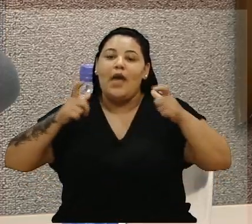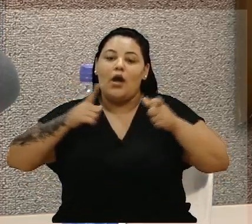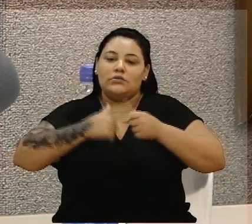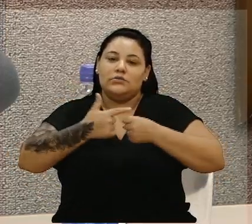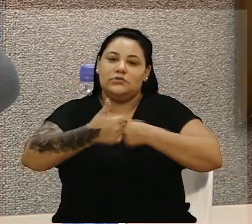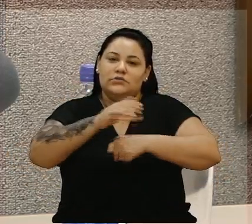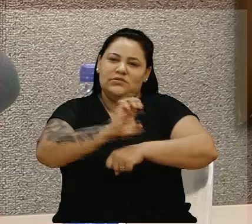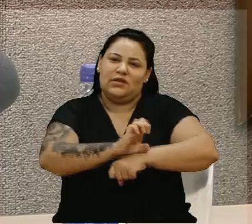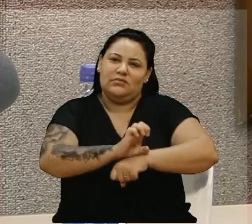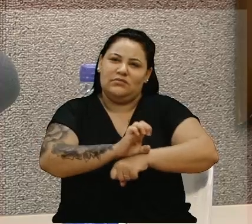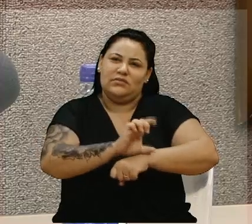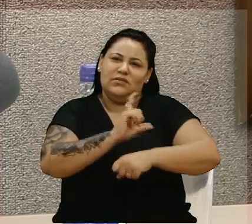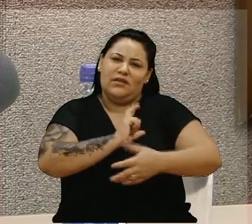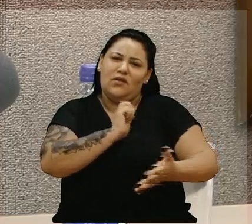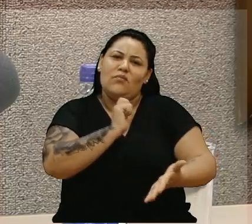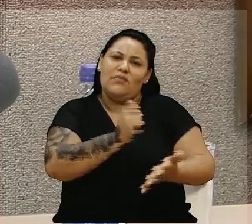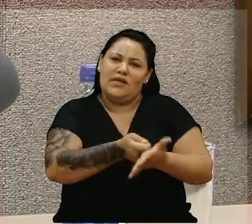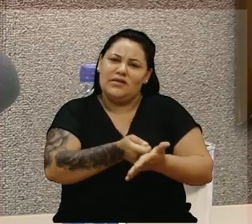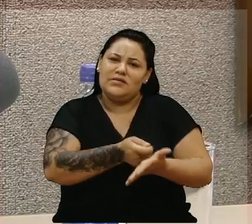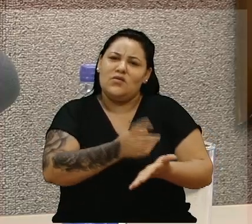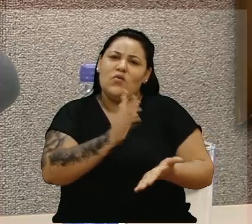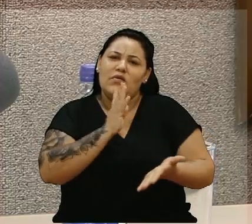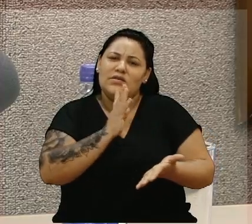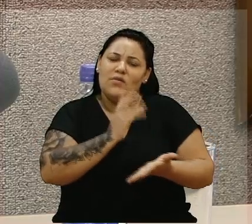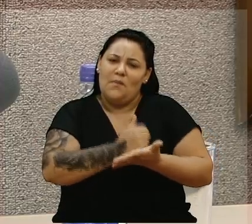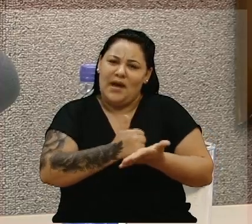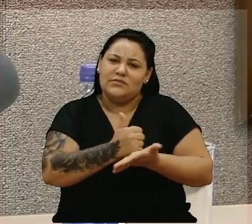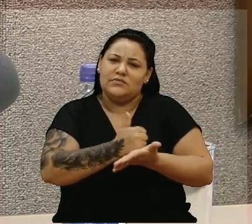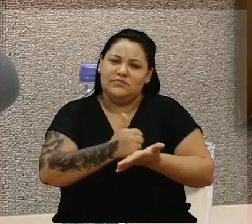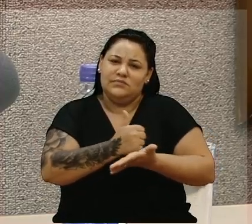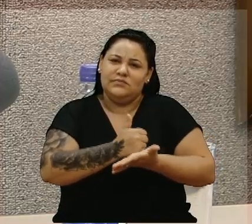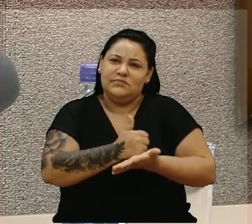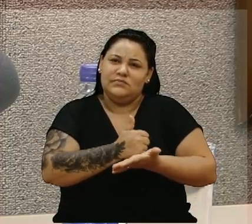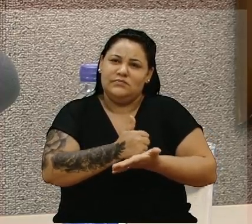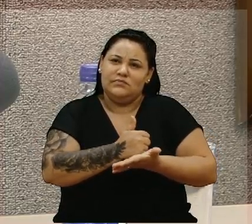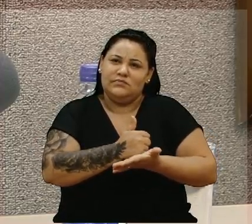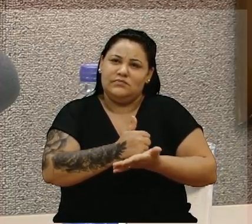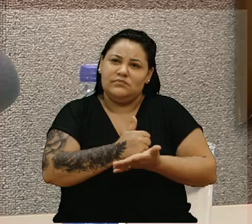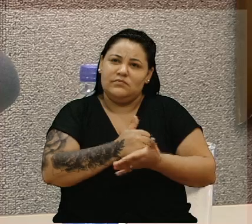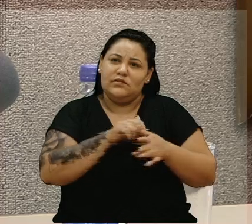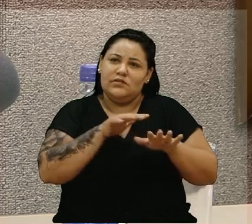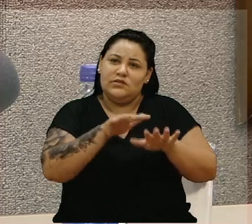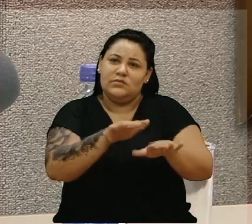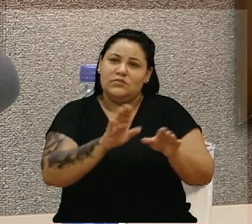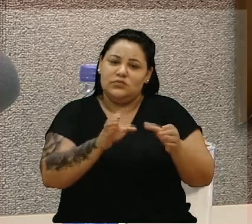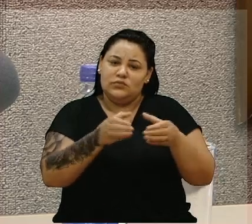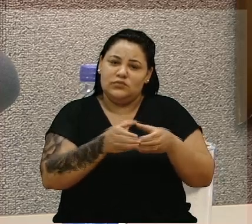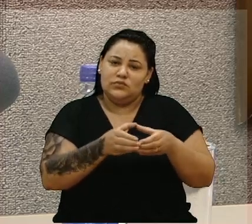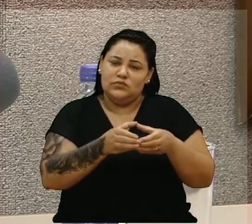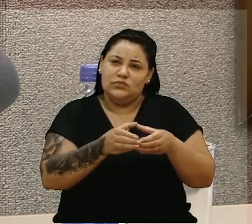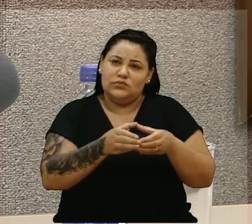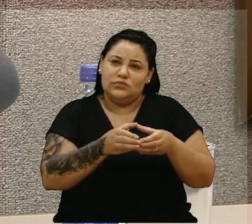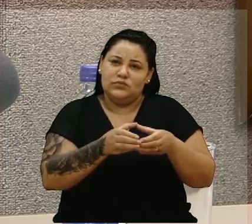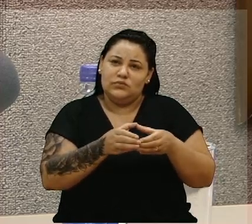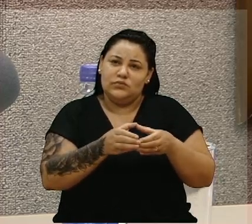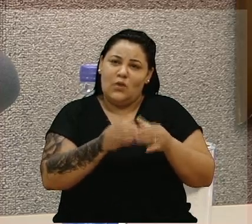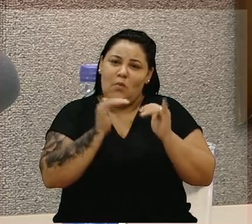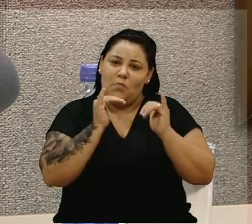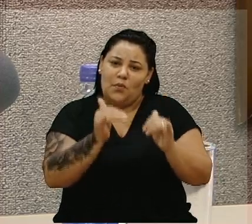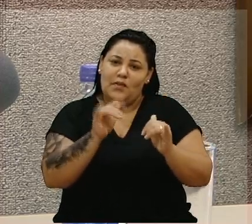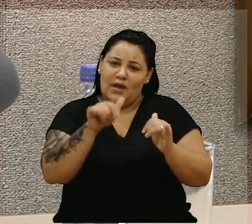tem obrigação de conhecer o básico, que o transporte coletivo é uma concessão